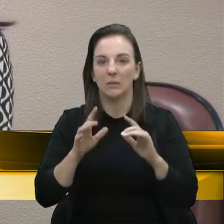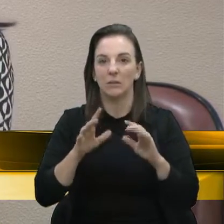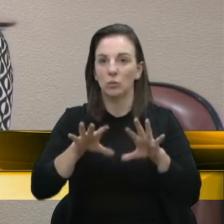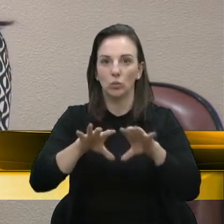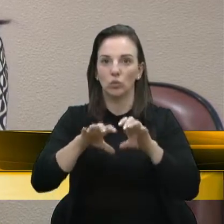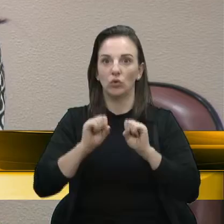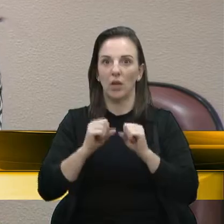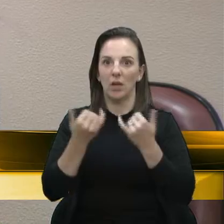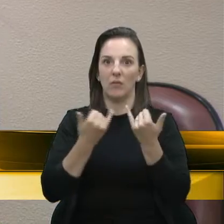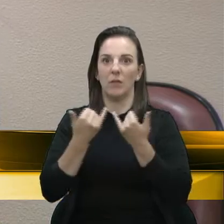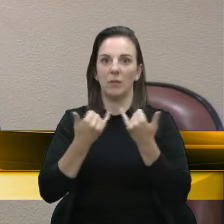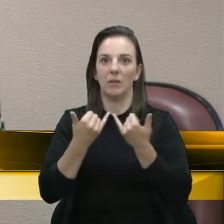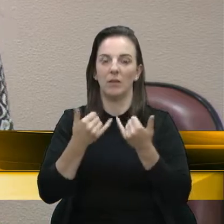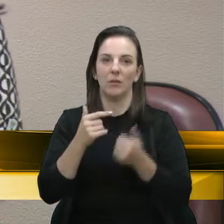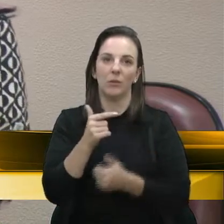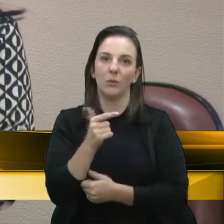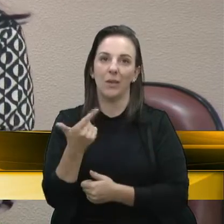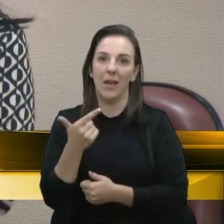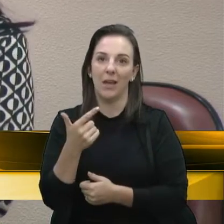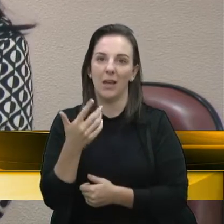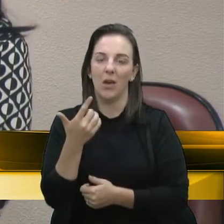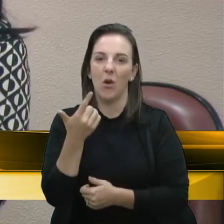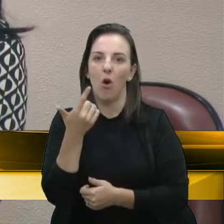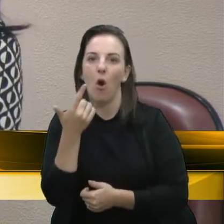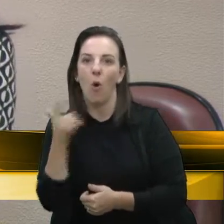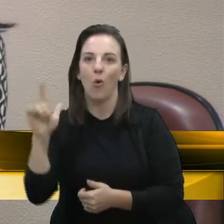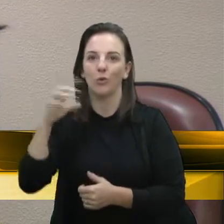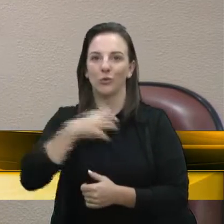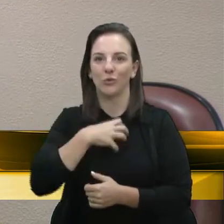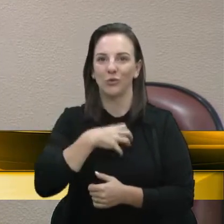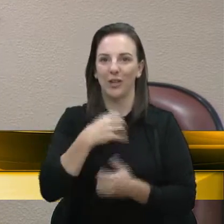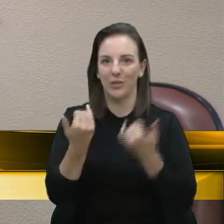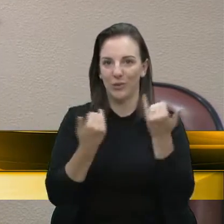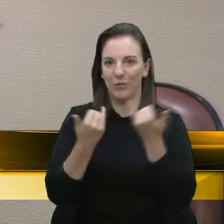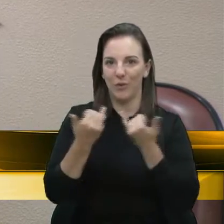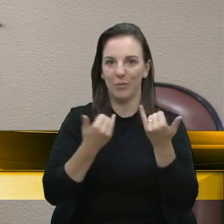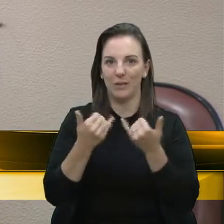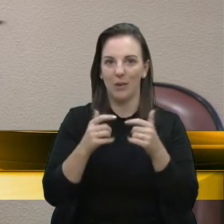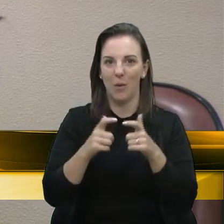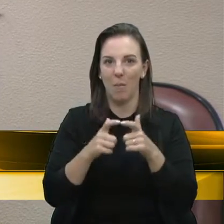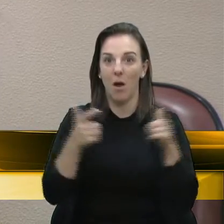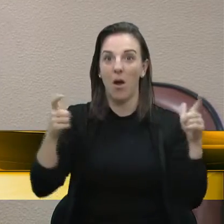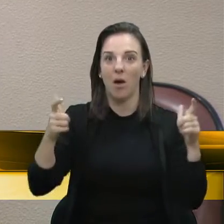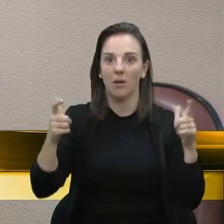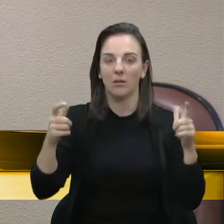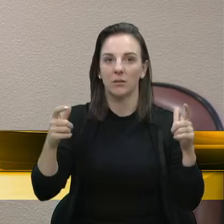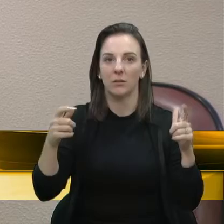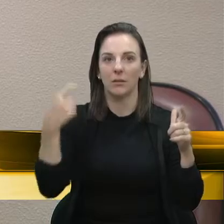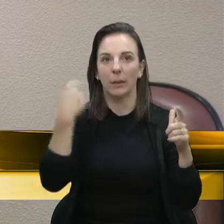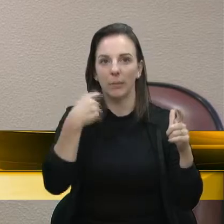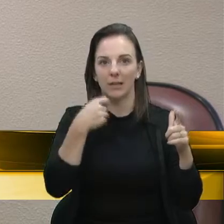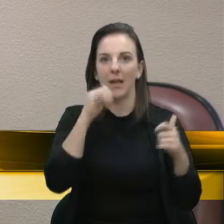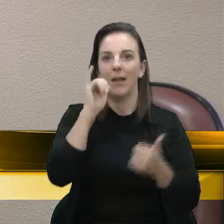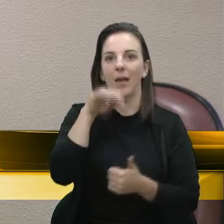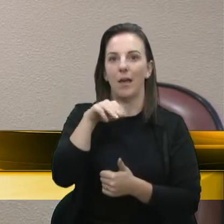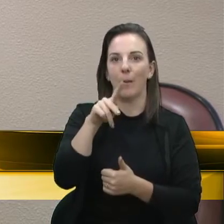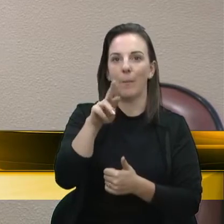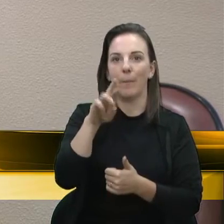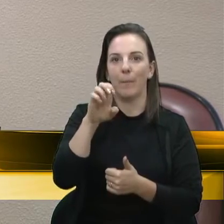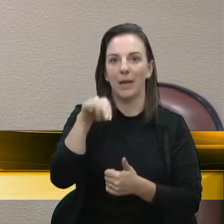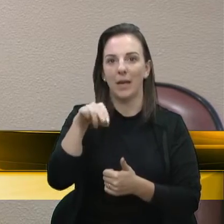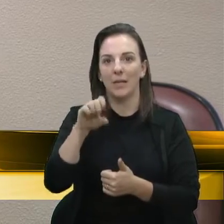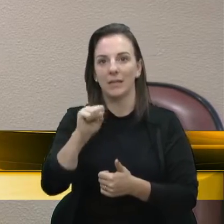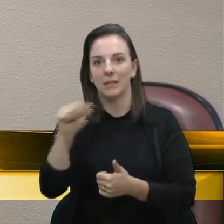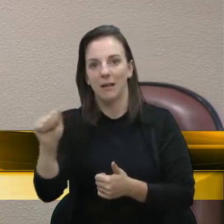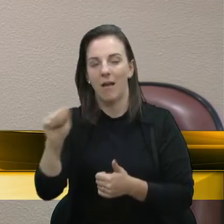forma de chegar a informação, né? É difícil a gente pensar de que maneira pode chegar para mais gente que não por meio da imprensa ou pelas redes sociais, quem